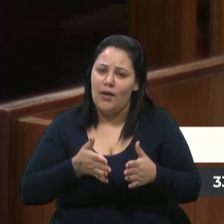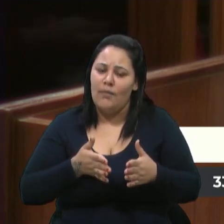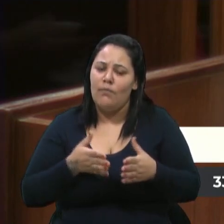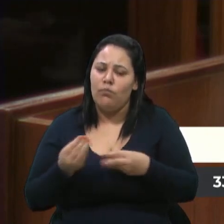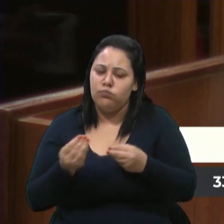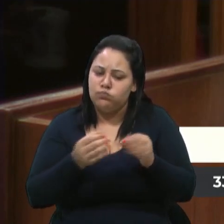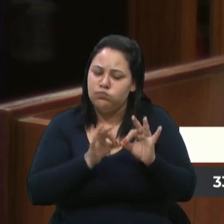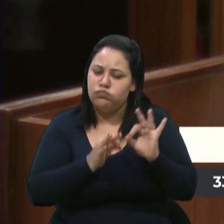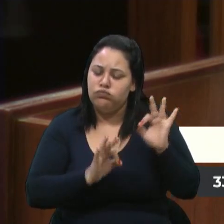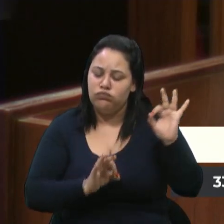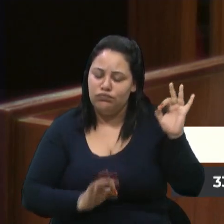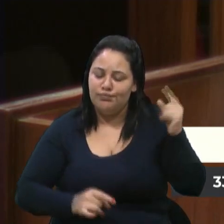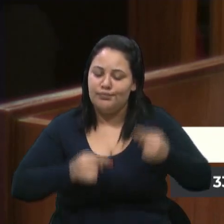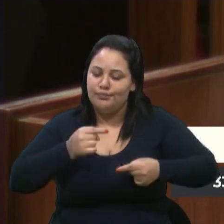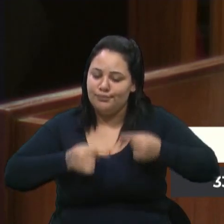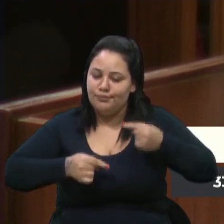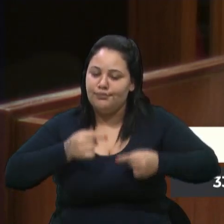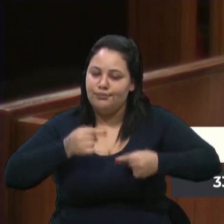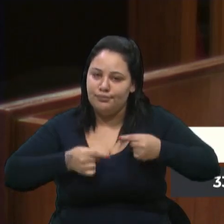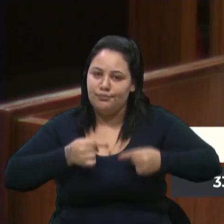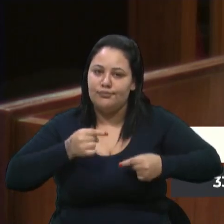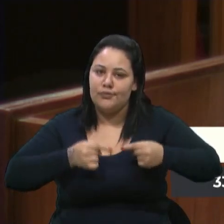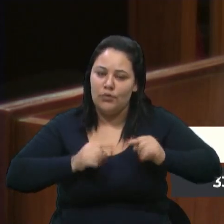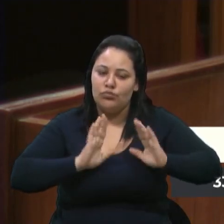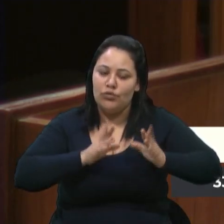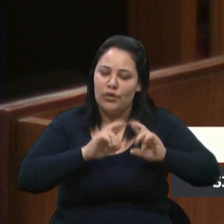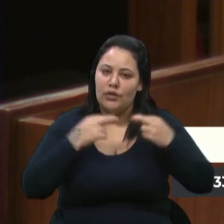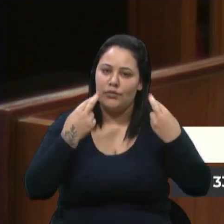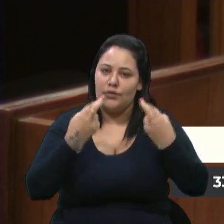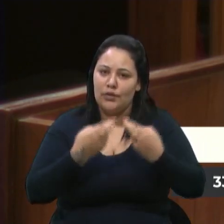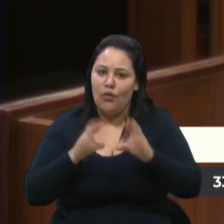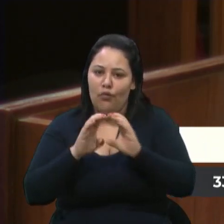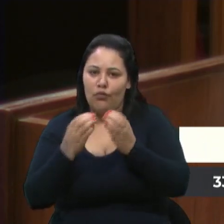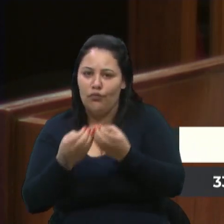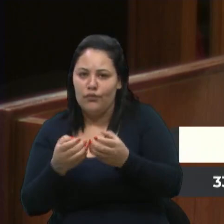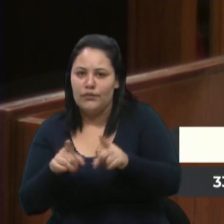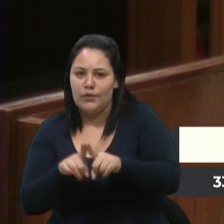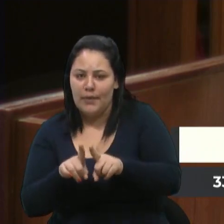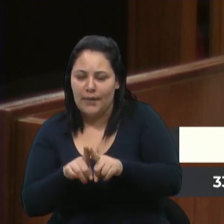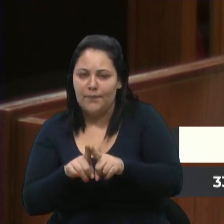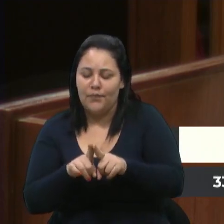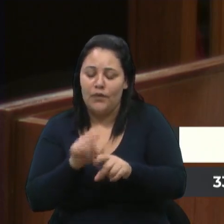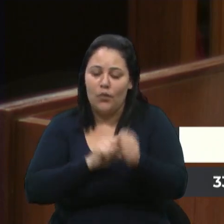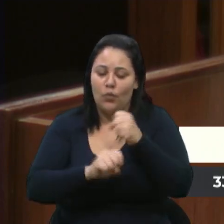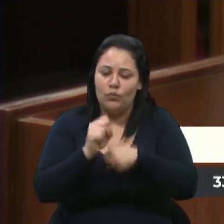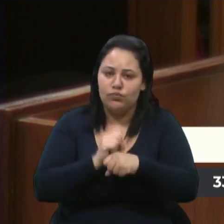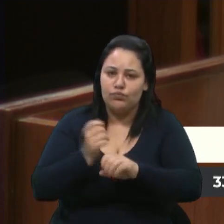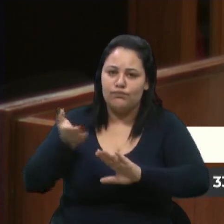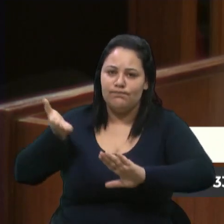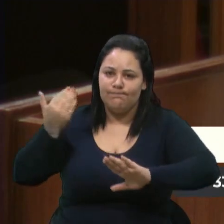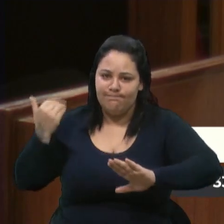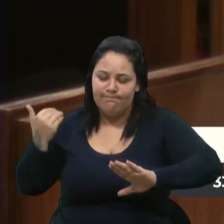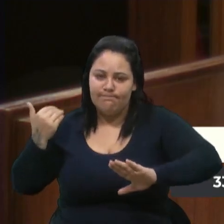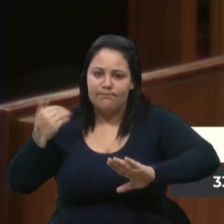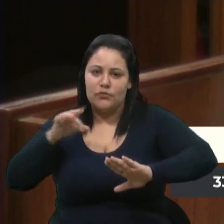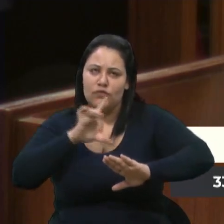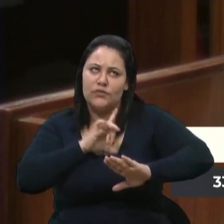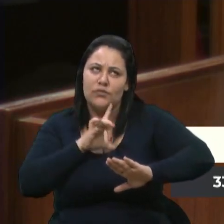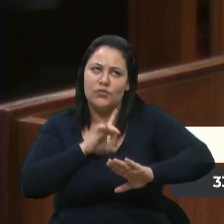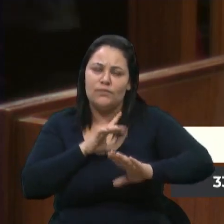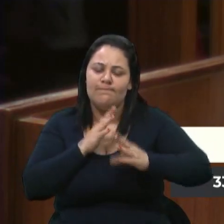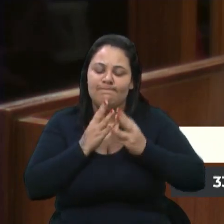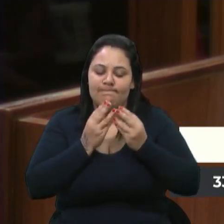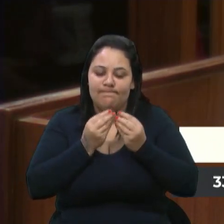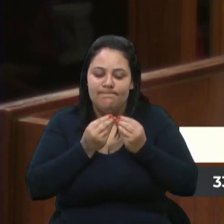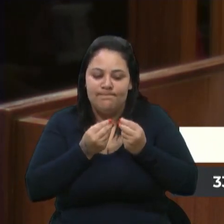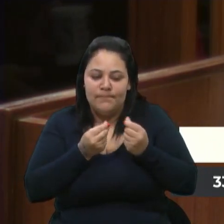discussões nas conferências também apontado. E, no ano passado, nós tivemos uma